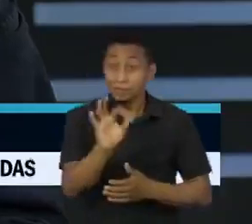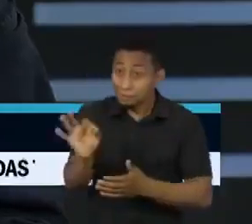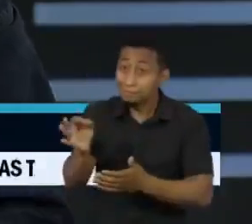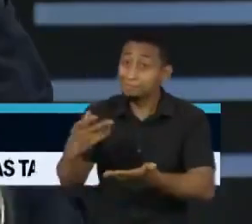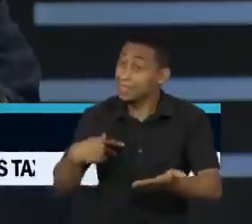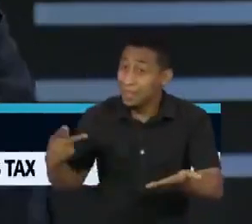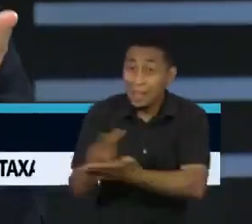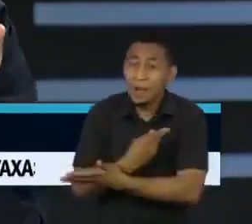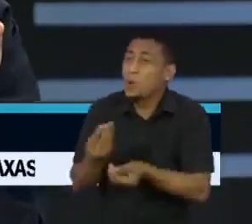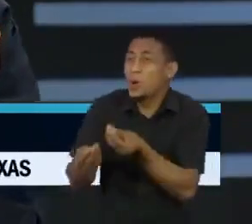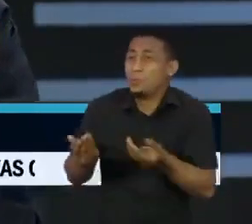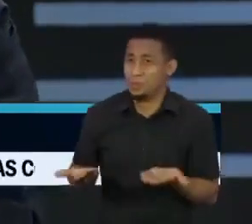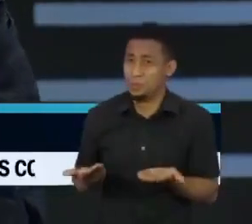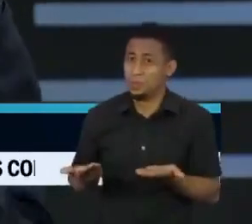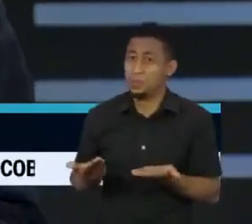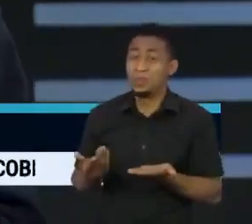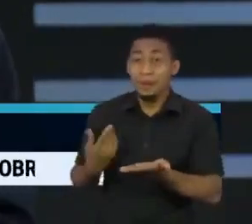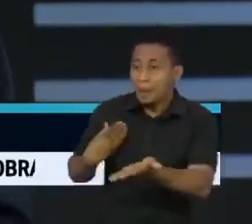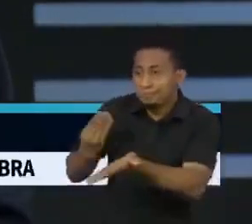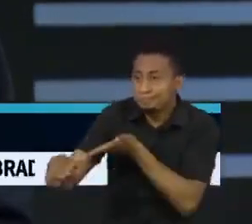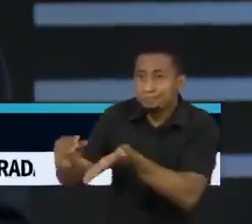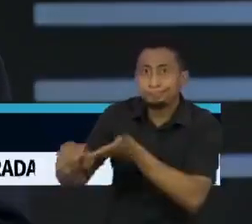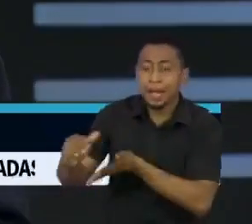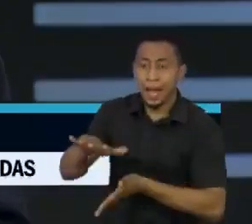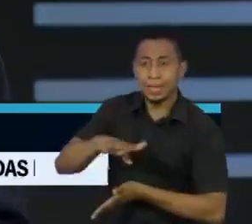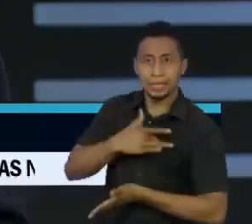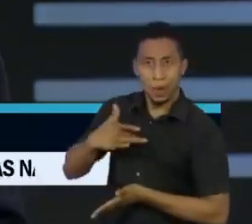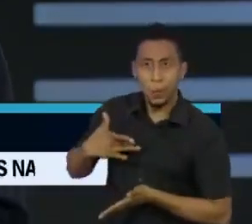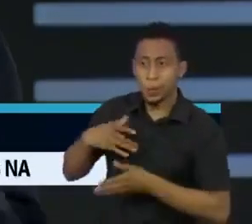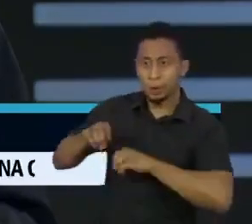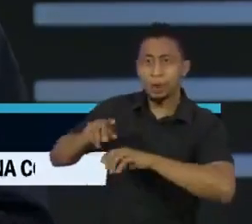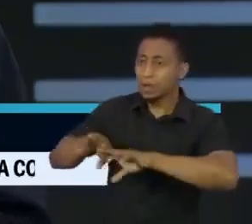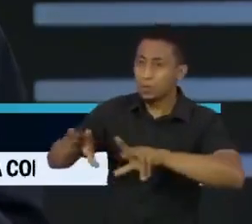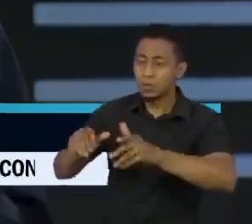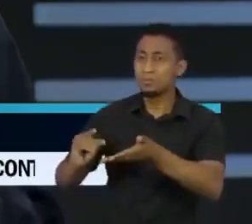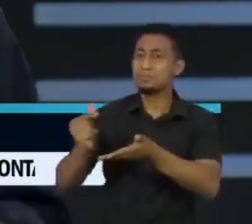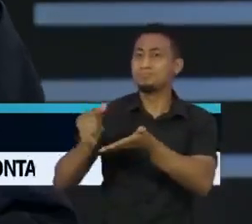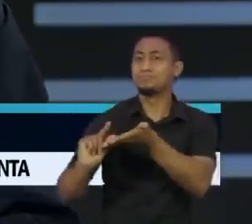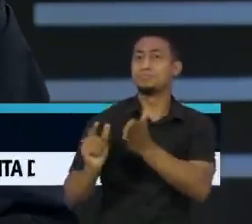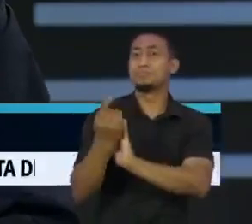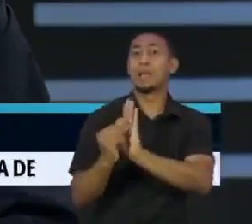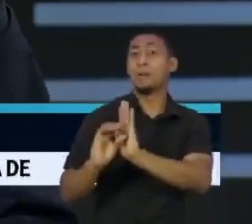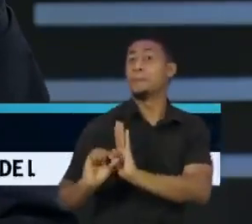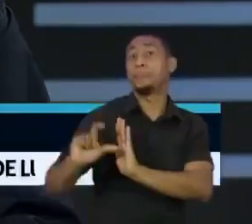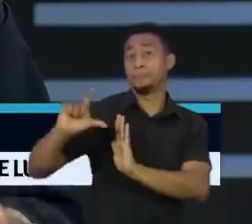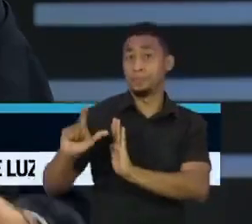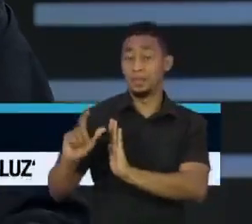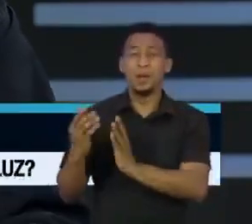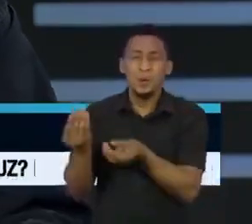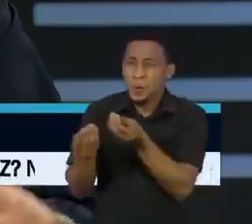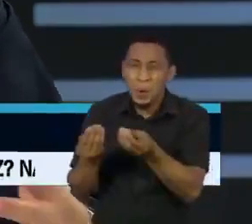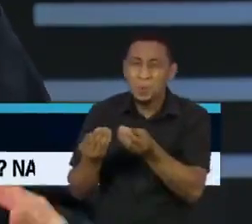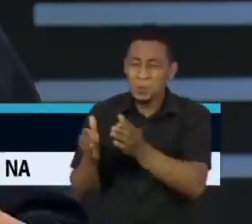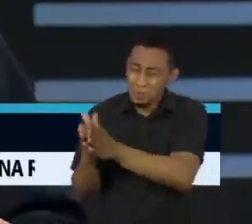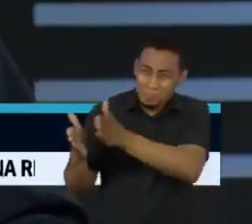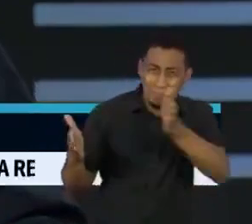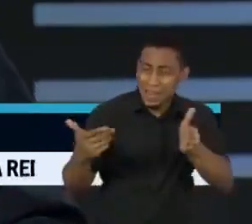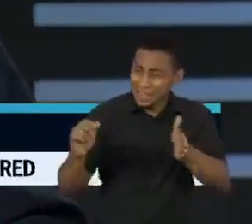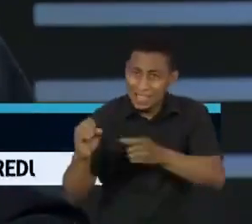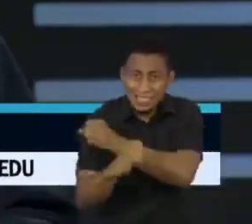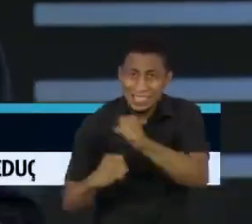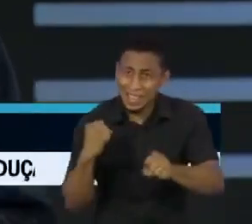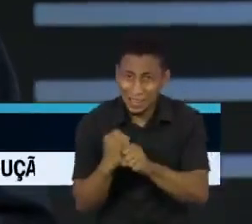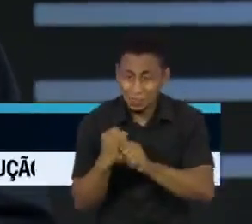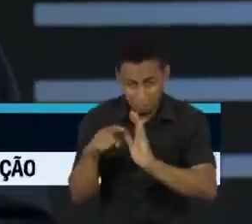erre numa política pública, você gasta mais do que isso. Então, assim, não tem nenhuma lógica esse tipo de pesquisa com esse custo